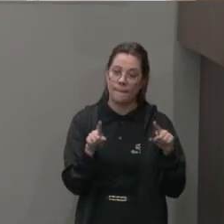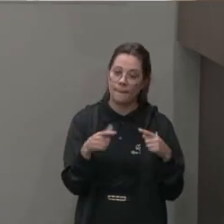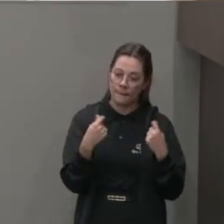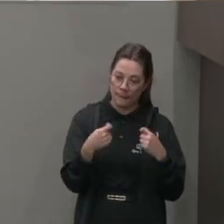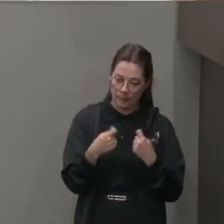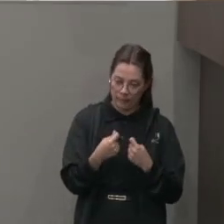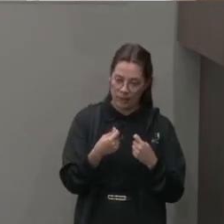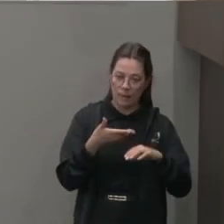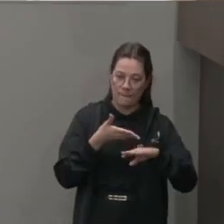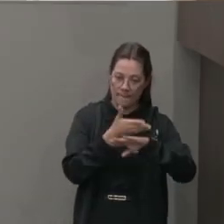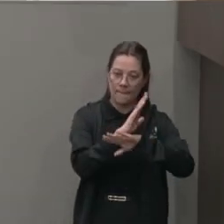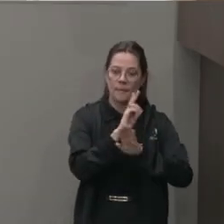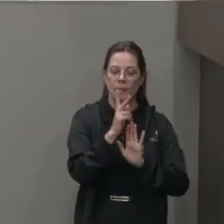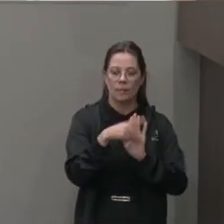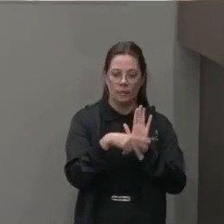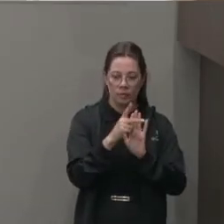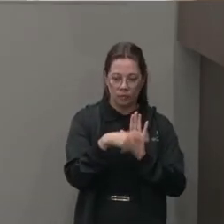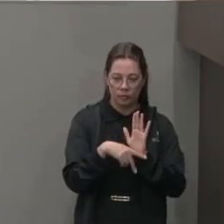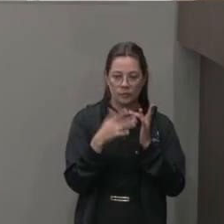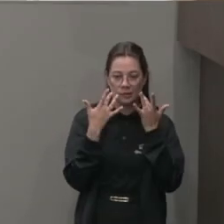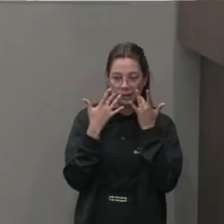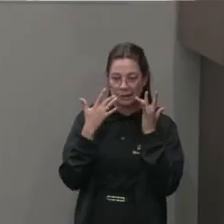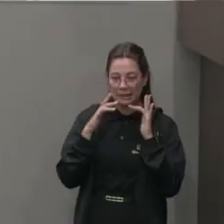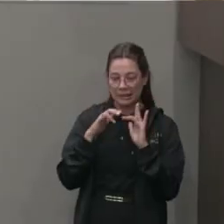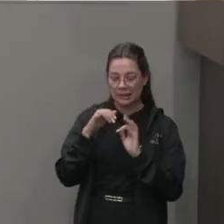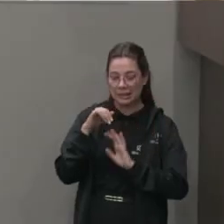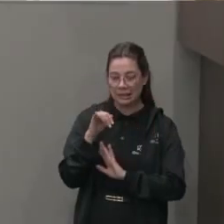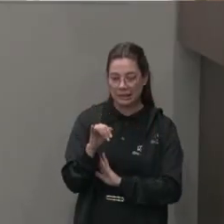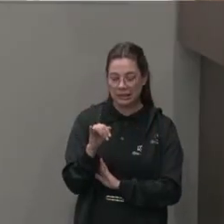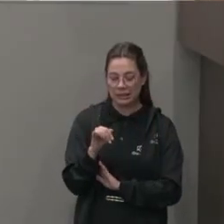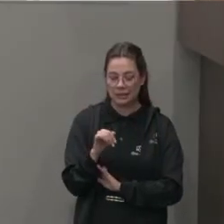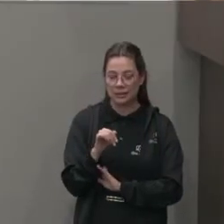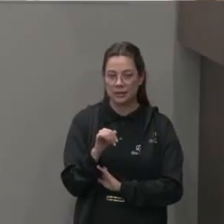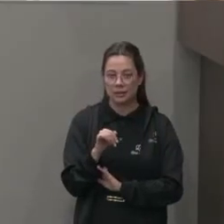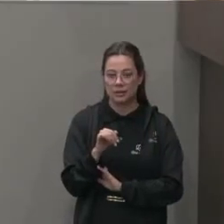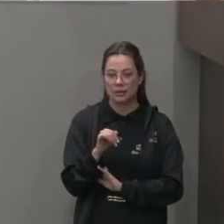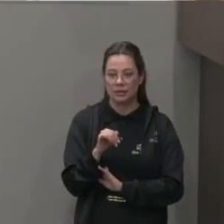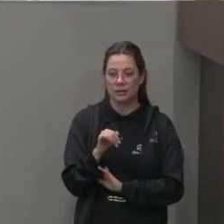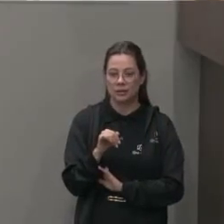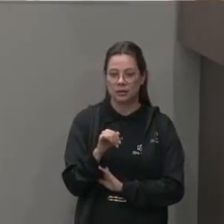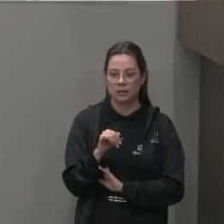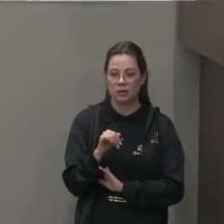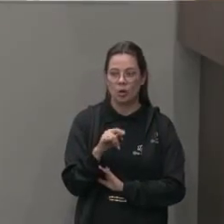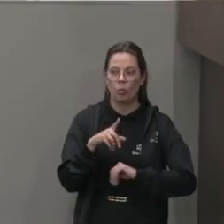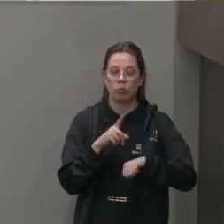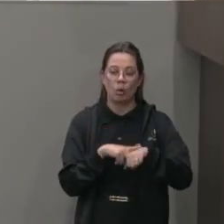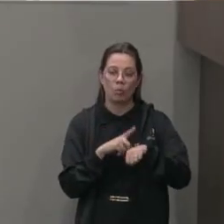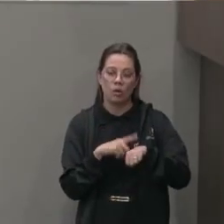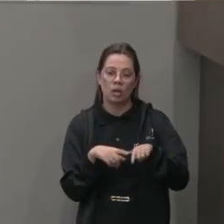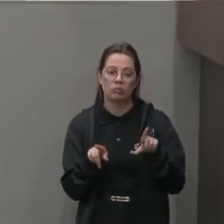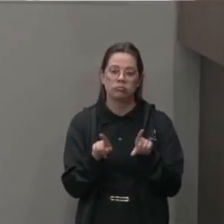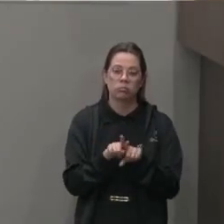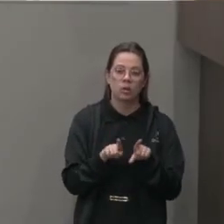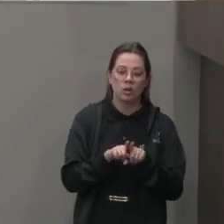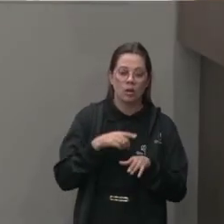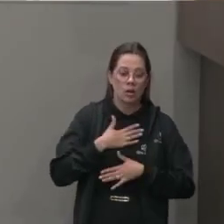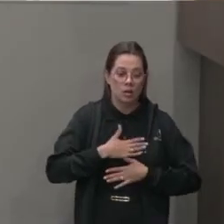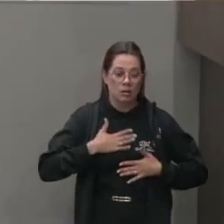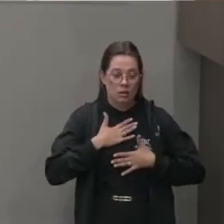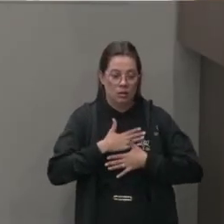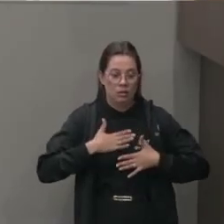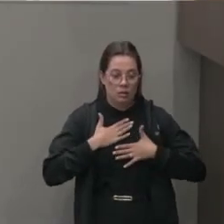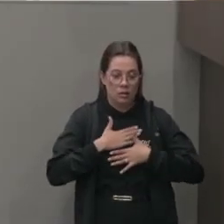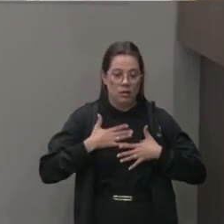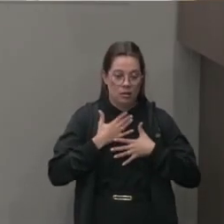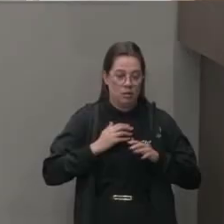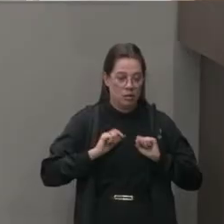projeto. O empresário falou isso, não sei se era, não sei se era no momento, daqui a pouco, de desespero, de